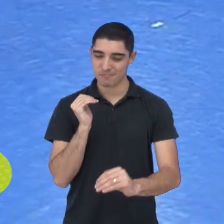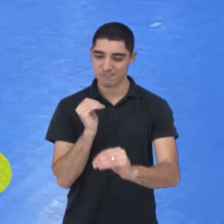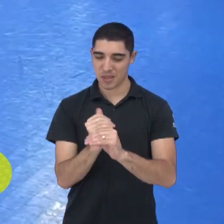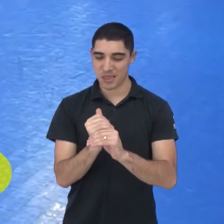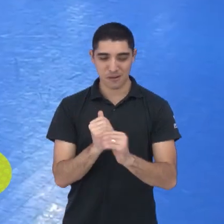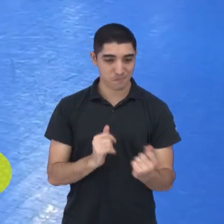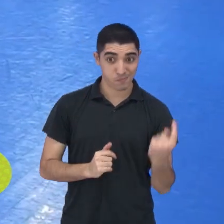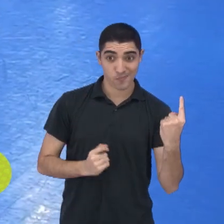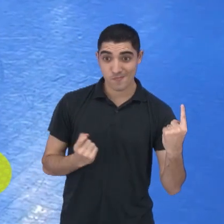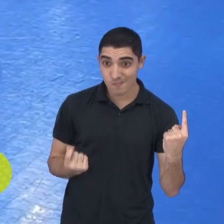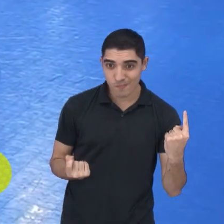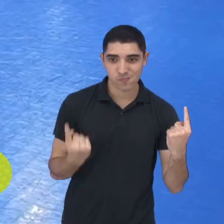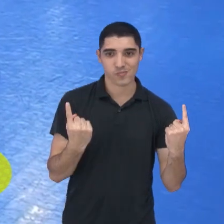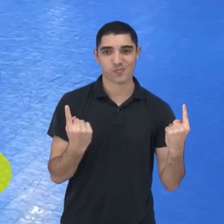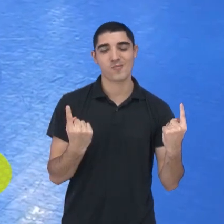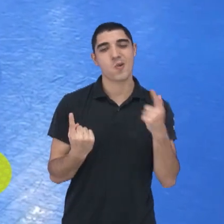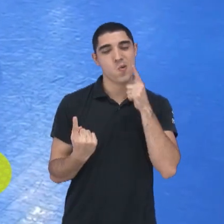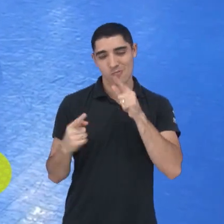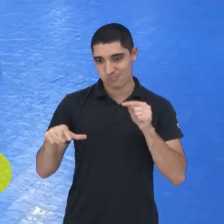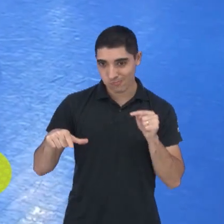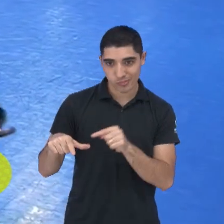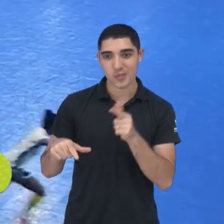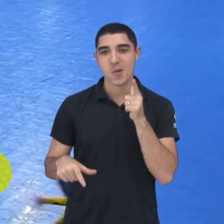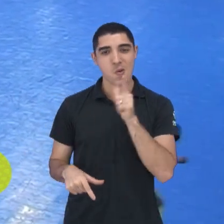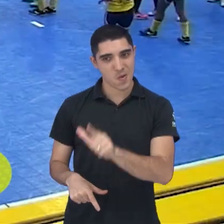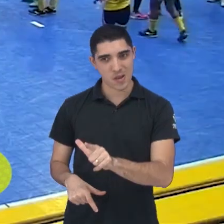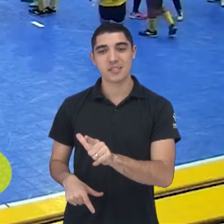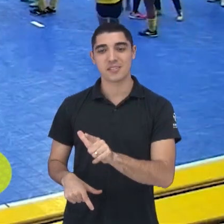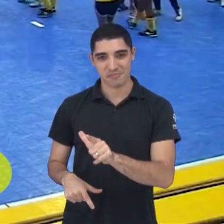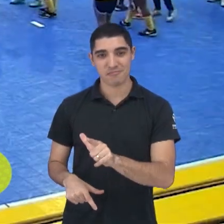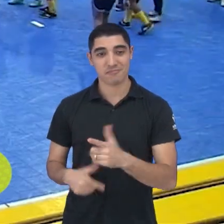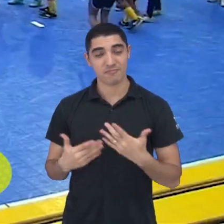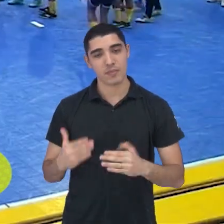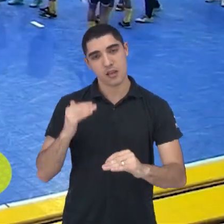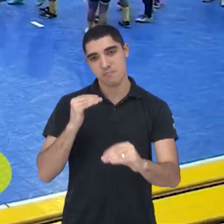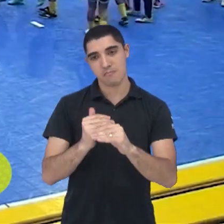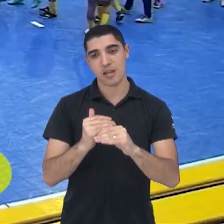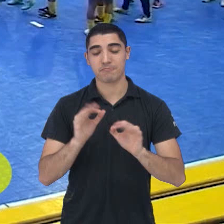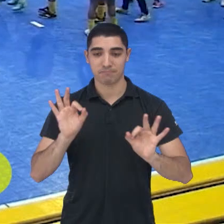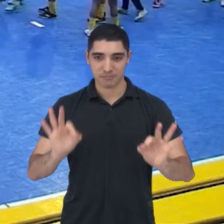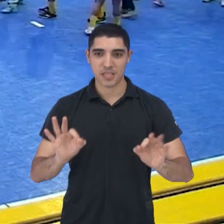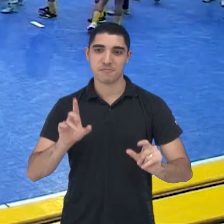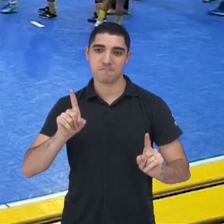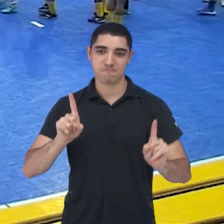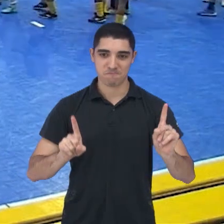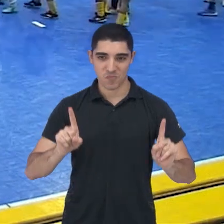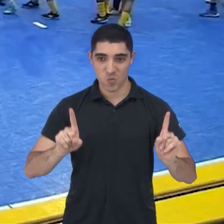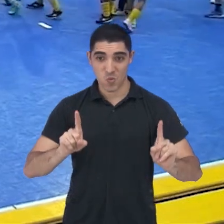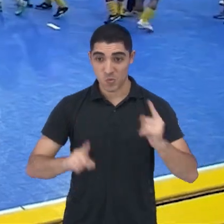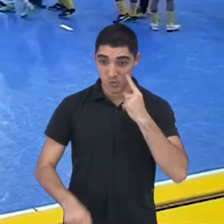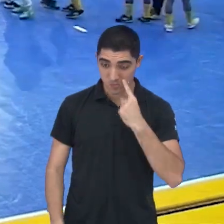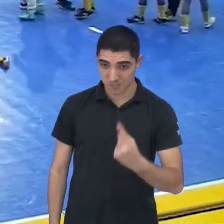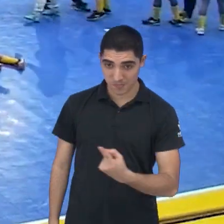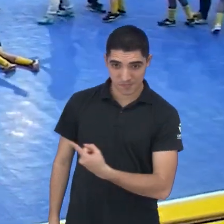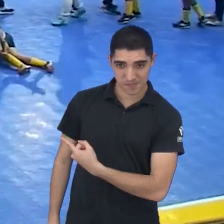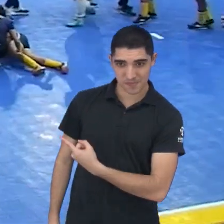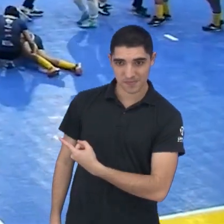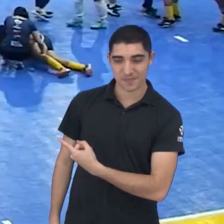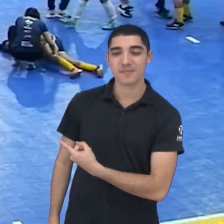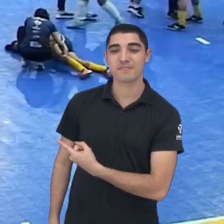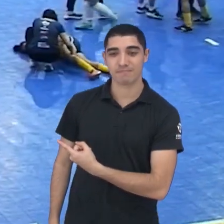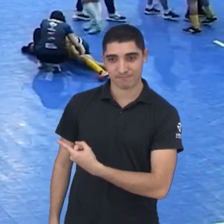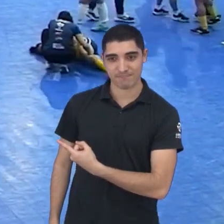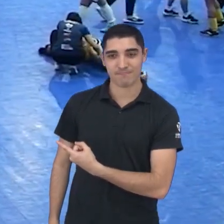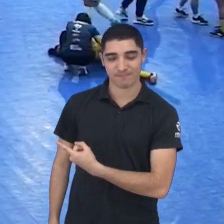São José. Jaquinha foi para a rede empatando a partida. E ficou nisso. Final no ginásio Tênis Clube. São José Futsal